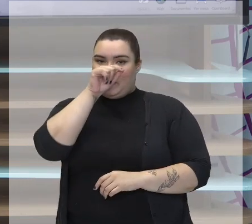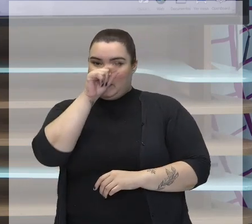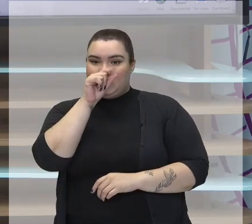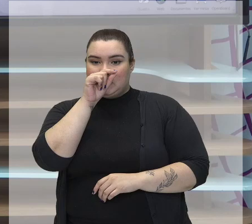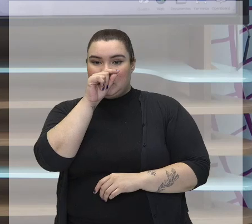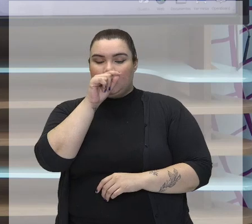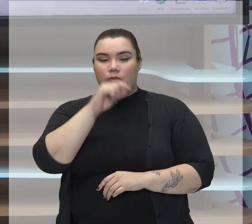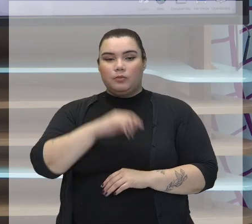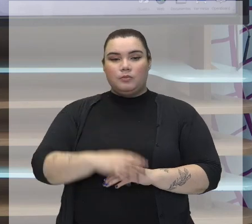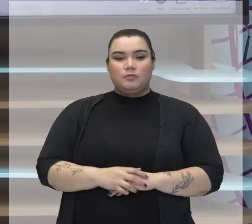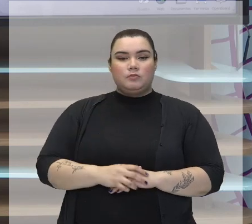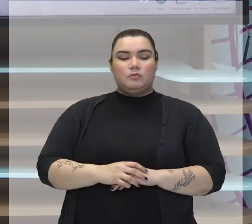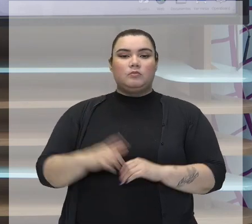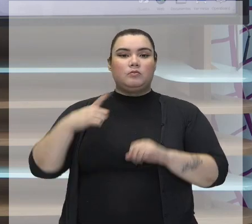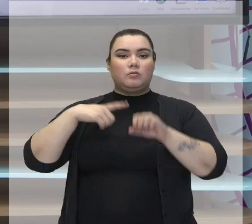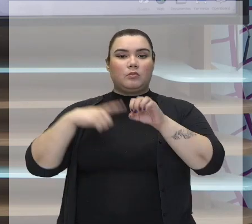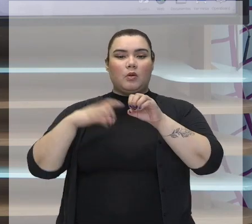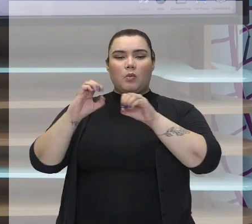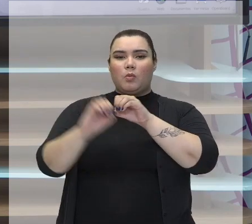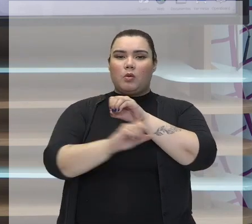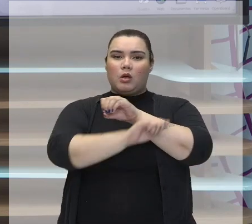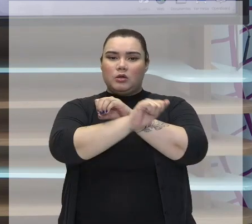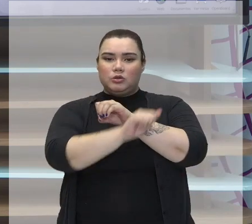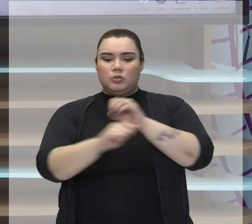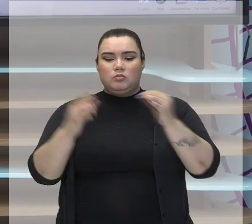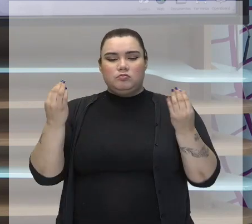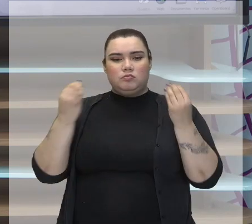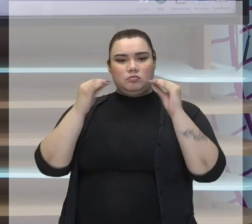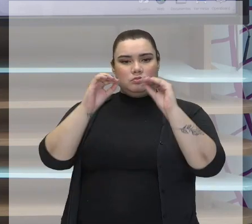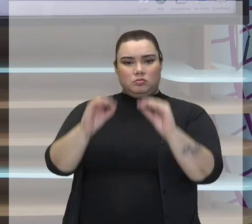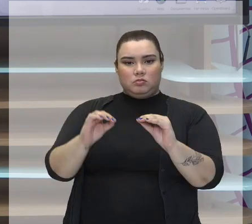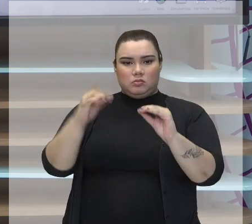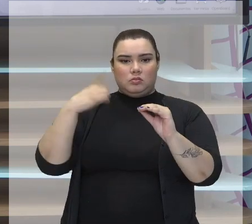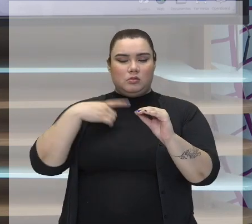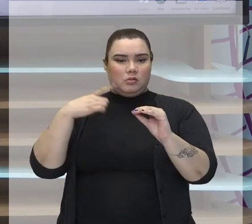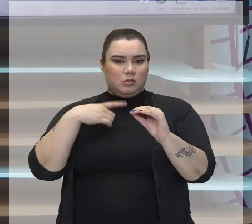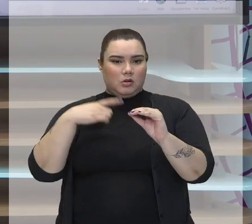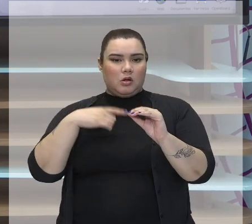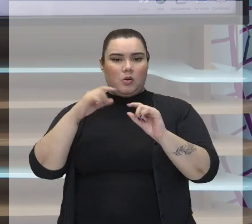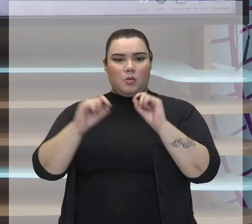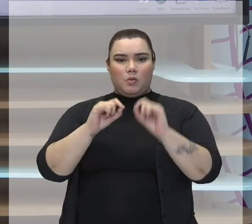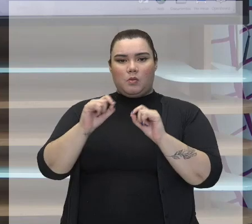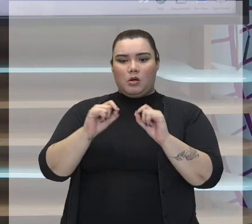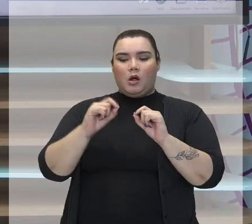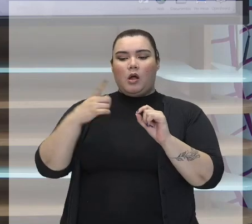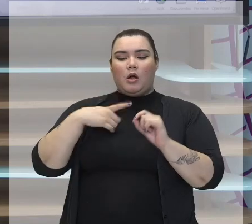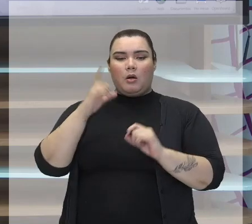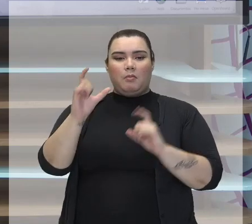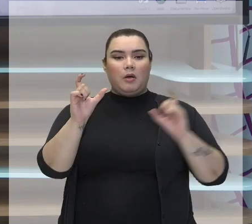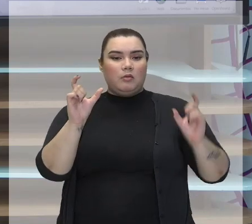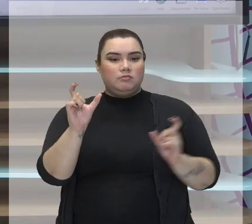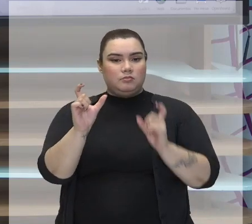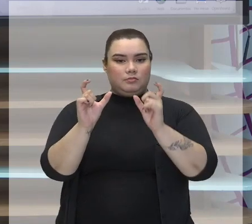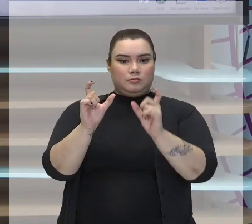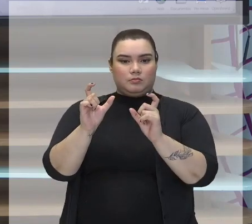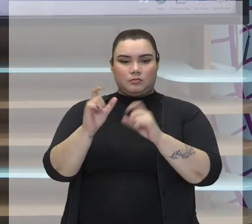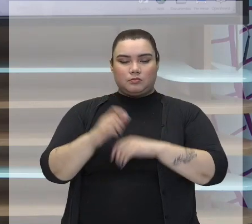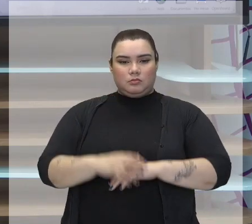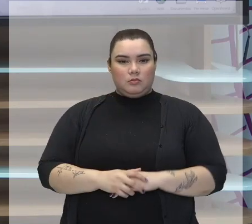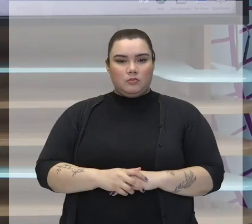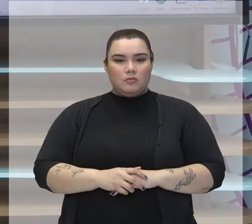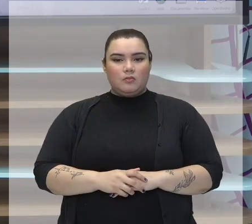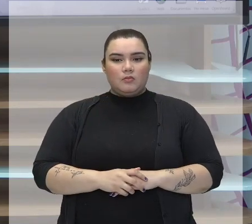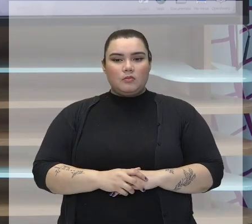pardalzinho, os artigos que estão se materializando, estão acompanhando. Então, nós vamos lá